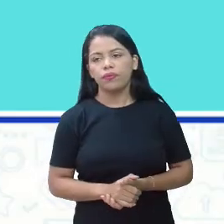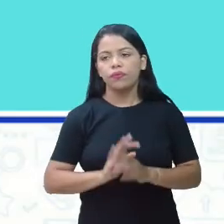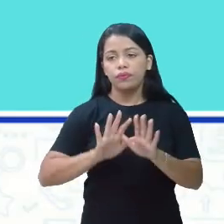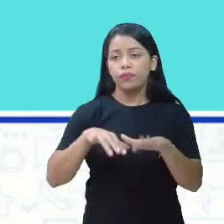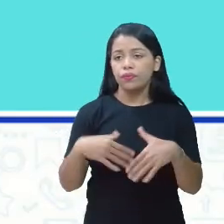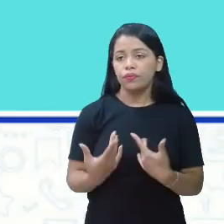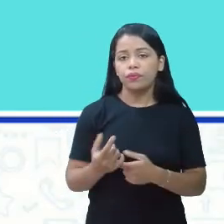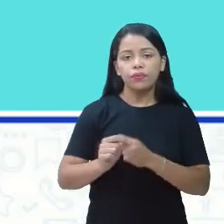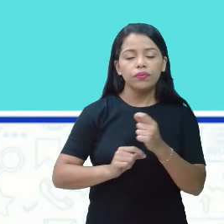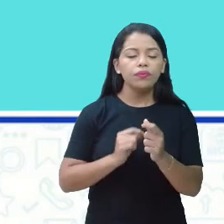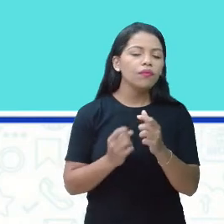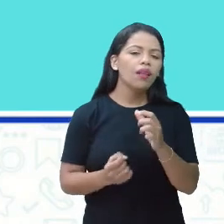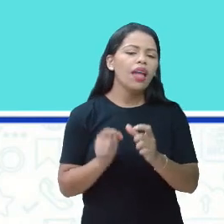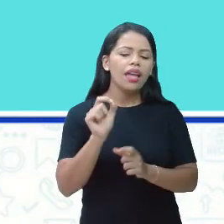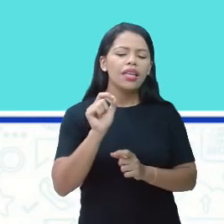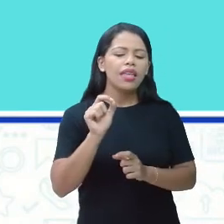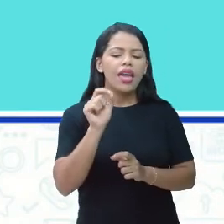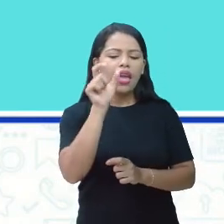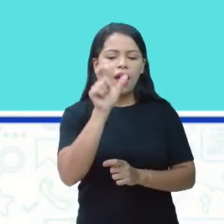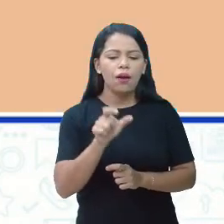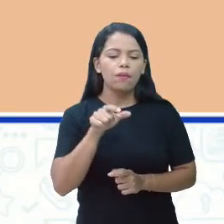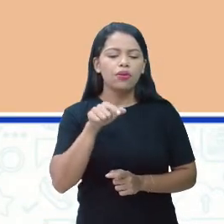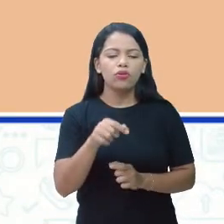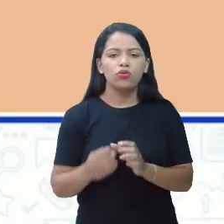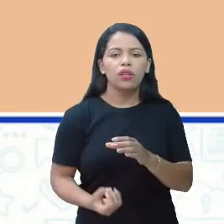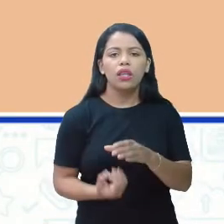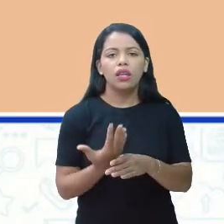quem cria as anedotas? E aí?